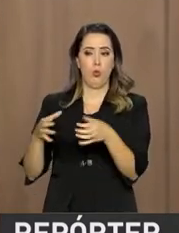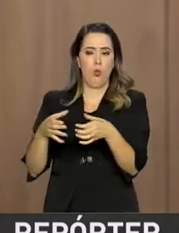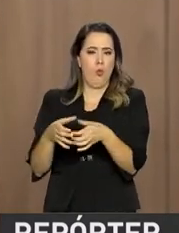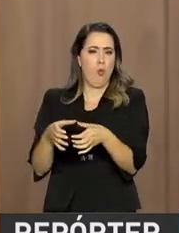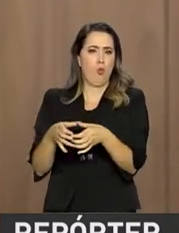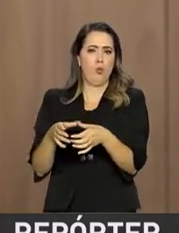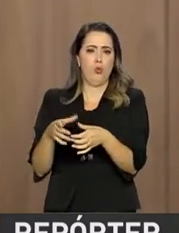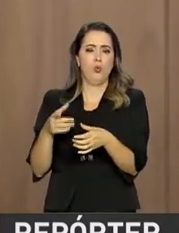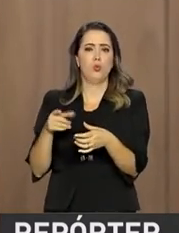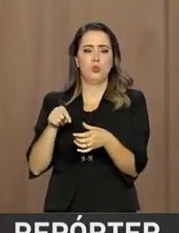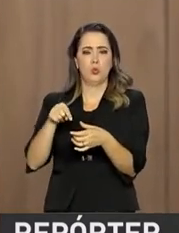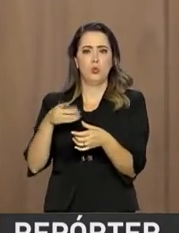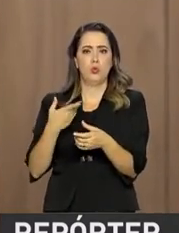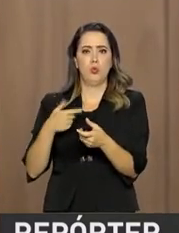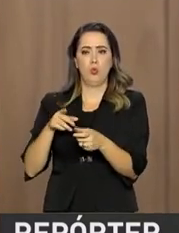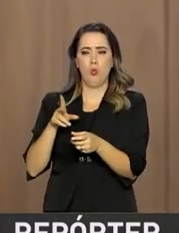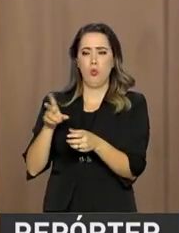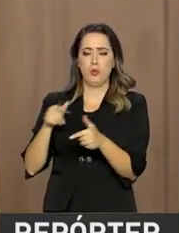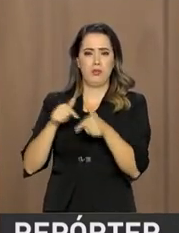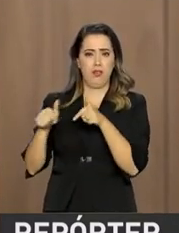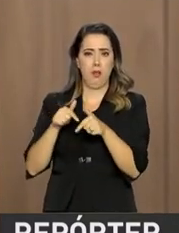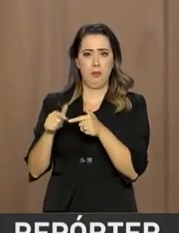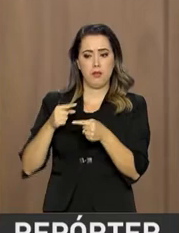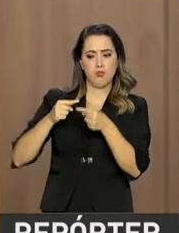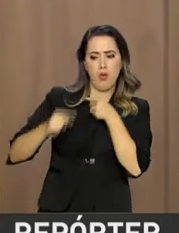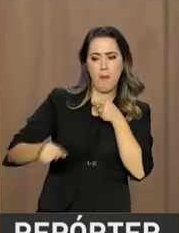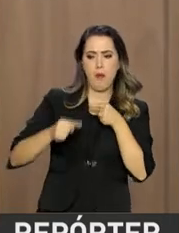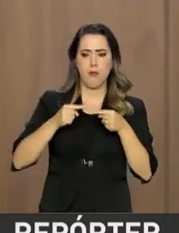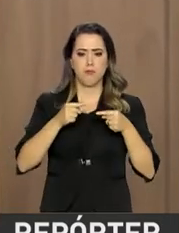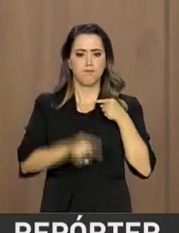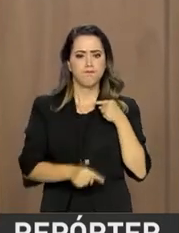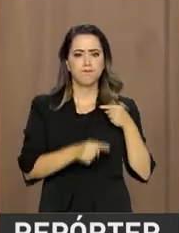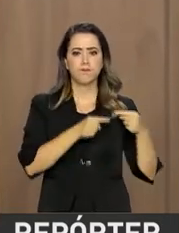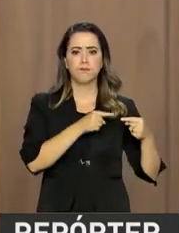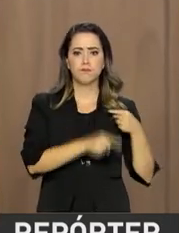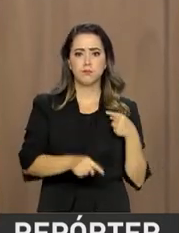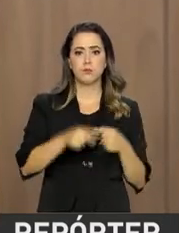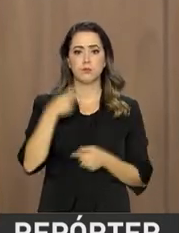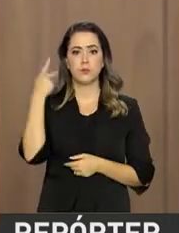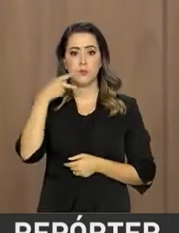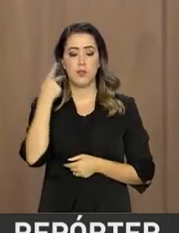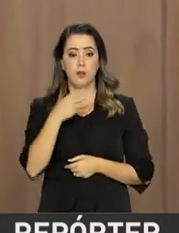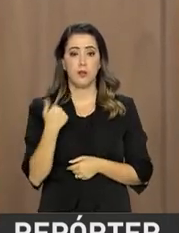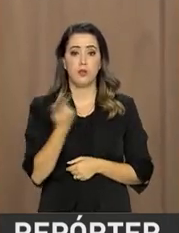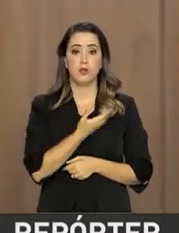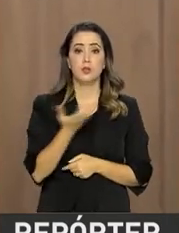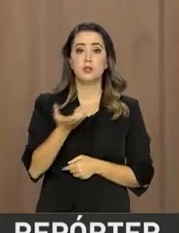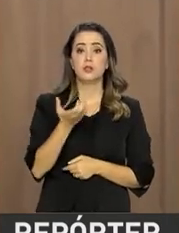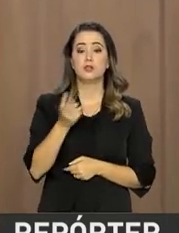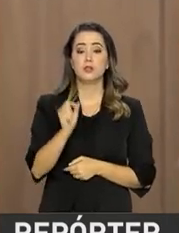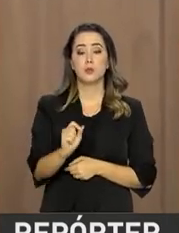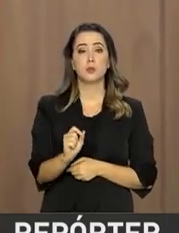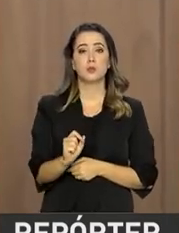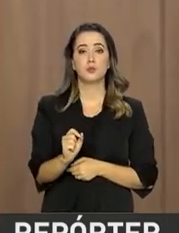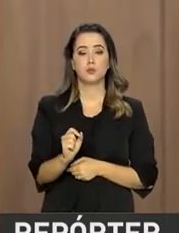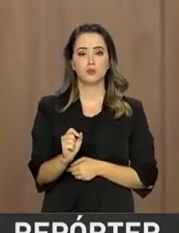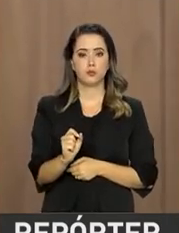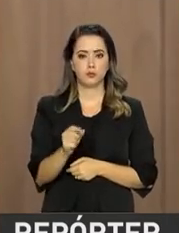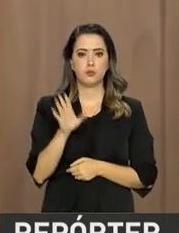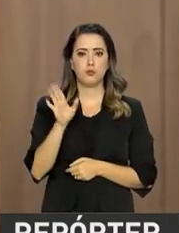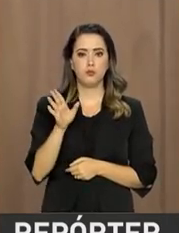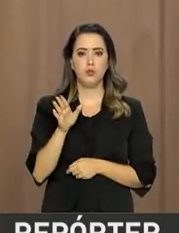o que está acontecendo na venezuela sob o foco político o que queremos e isso foi tratado